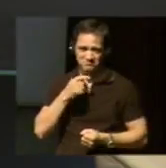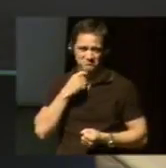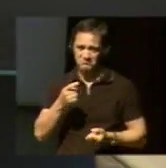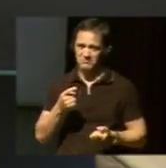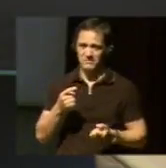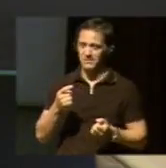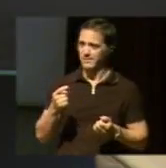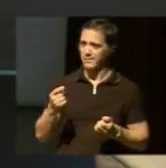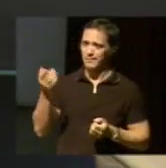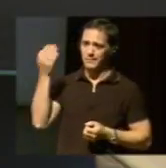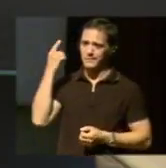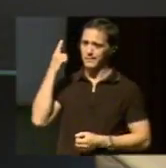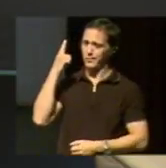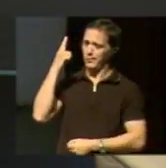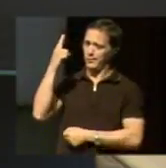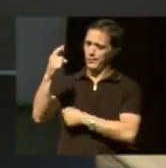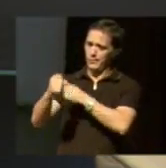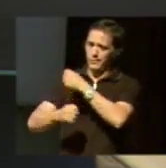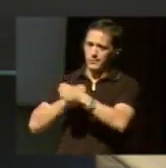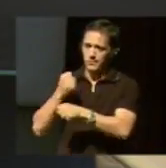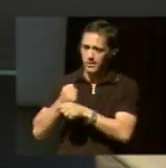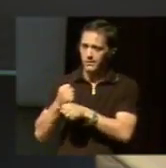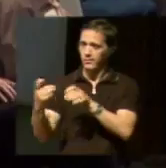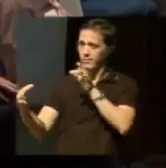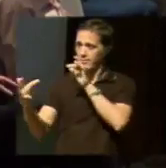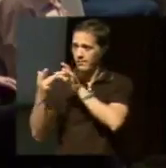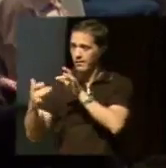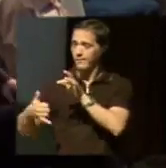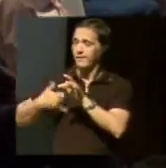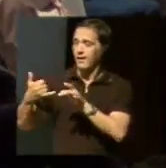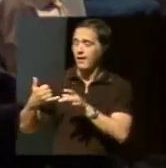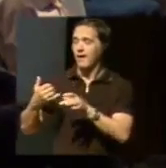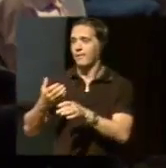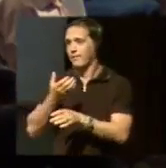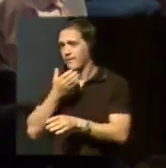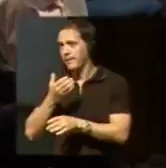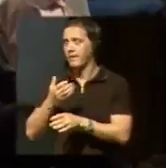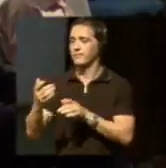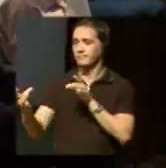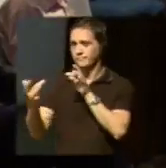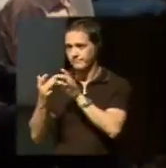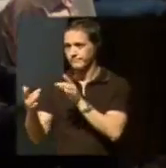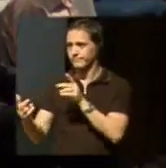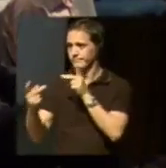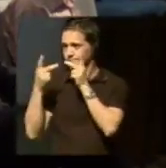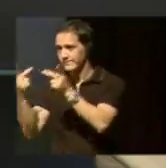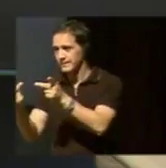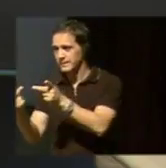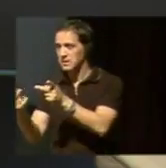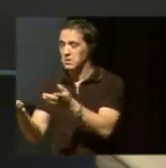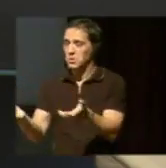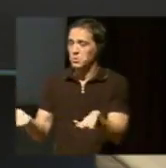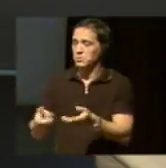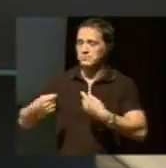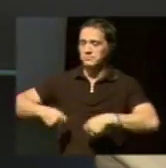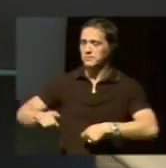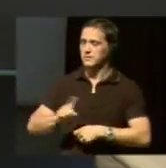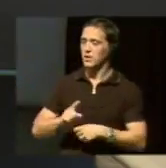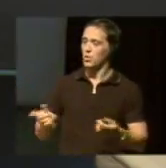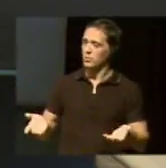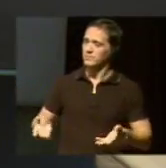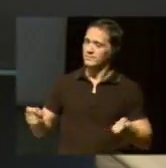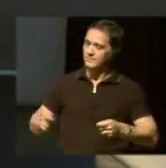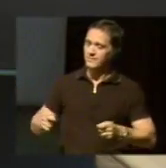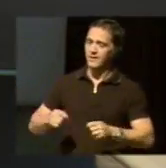via uma ou duas vezes por ano, no aniversário ou no Natal. São novas possibilidades de entrar em comunicação,